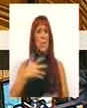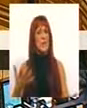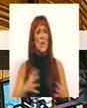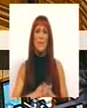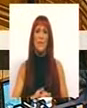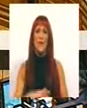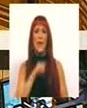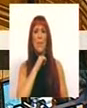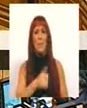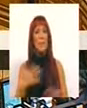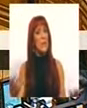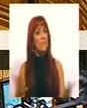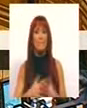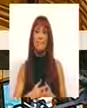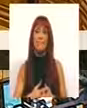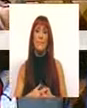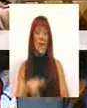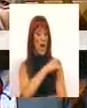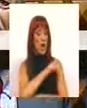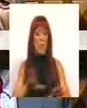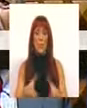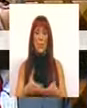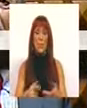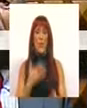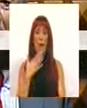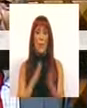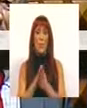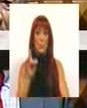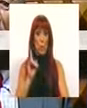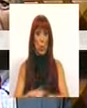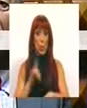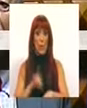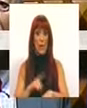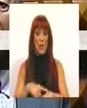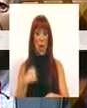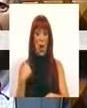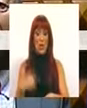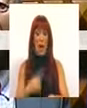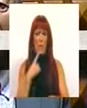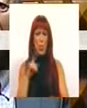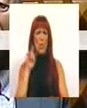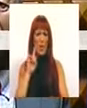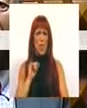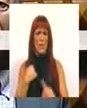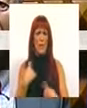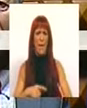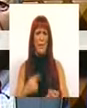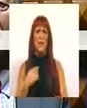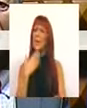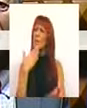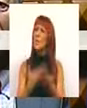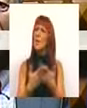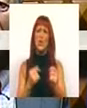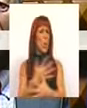Presidente, permita-me que, em nome desta bancada e aproveitando o tempo que temos, que é muito valioso, endereço